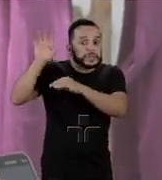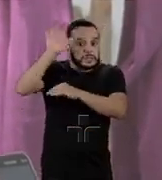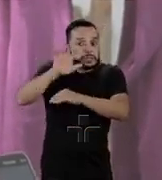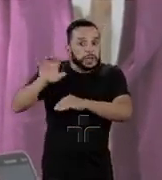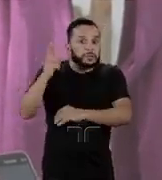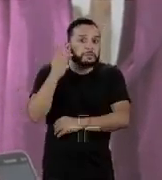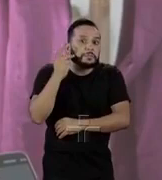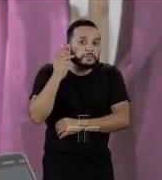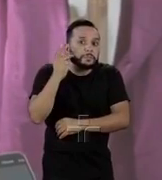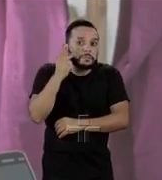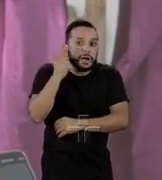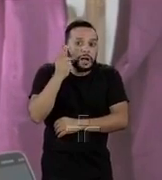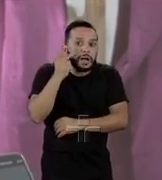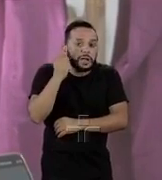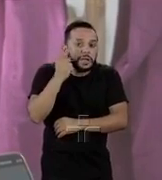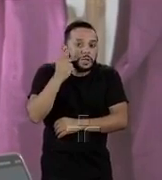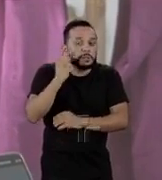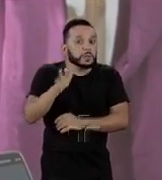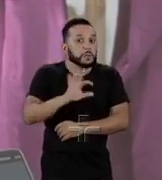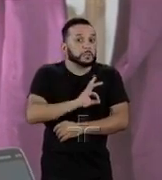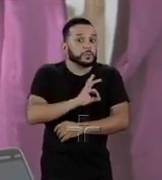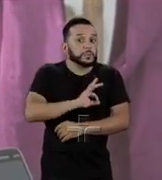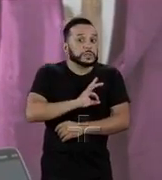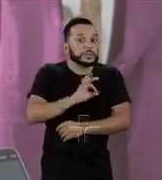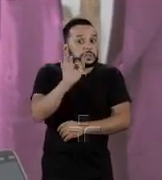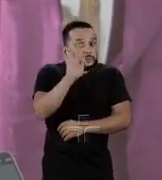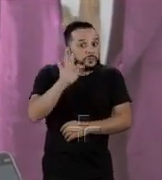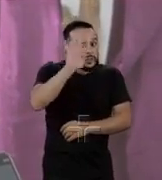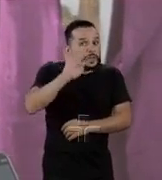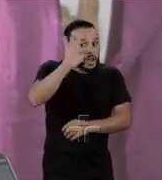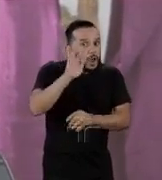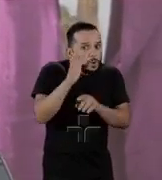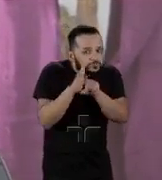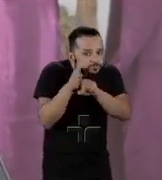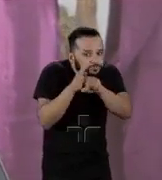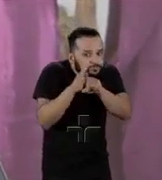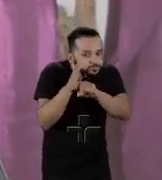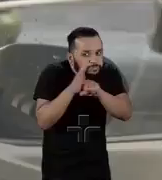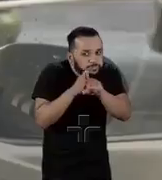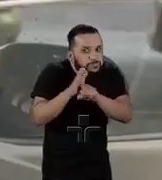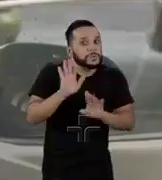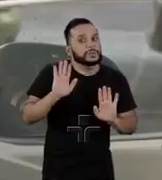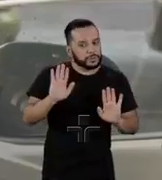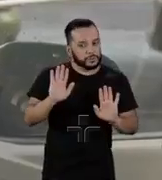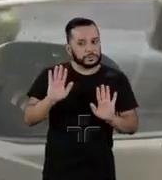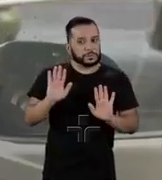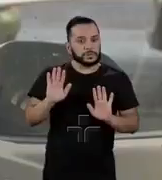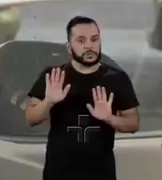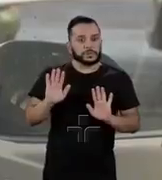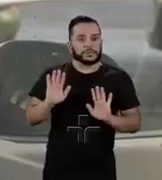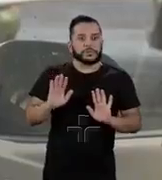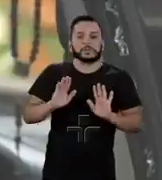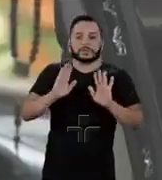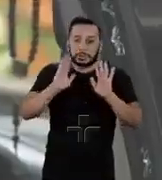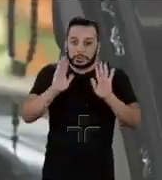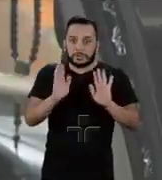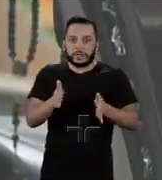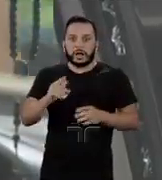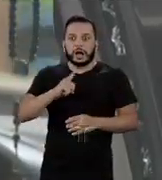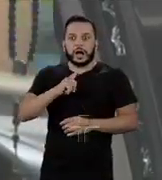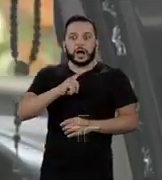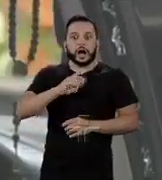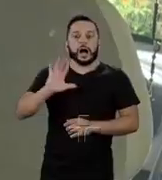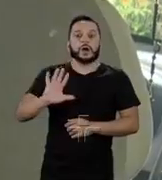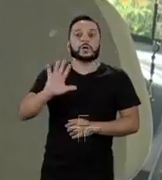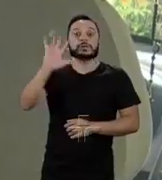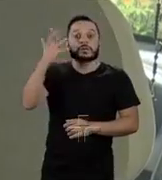abriu mais de 50 inquéritos por conta dessa munição desviada. Durante a tarde, uma nova perícia do carro onde